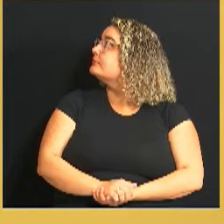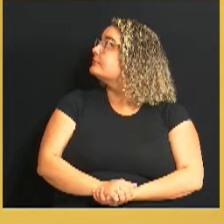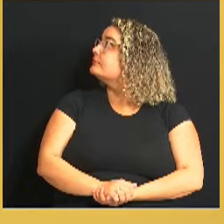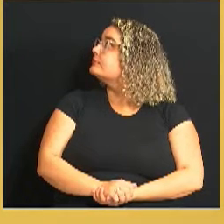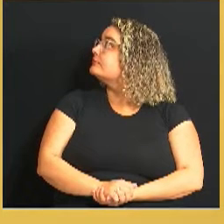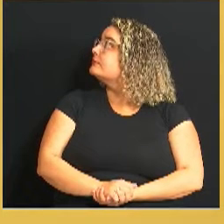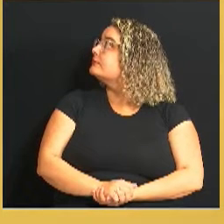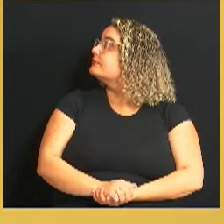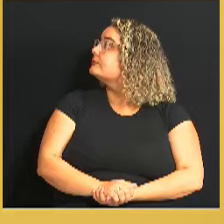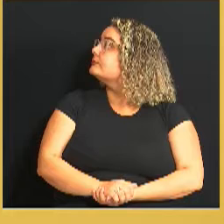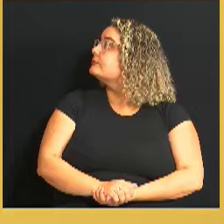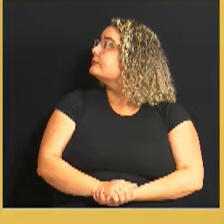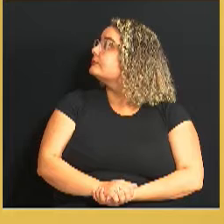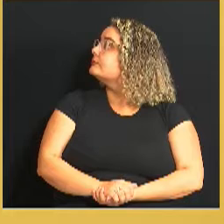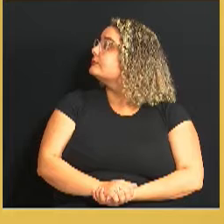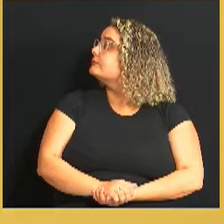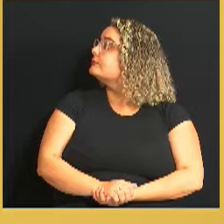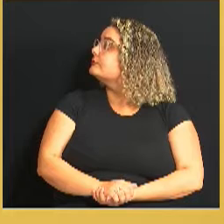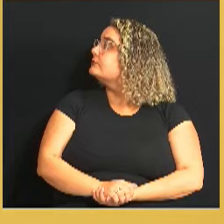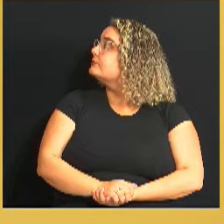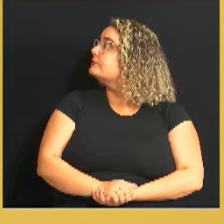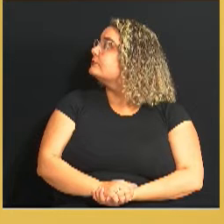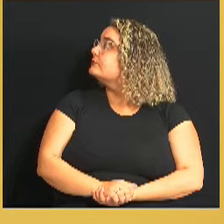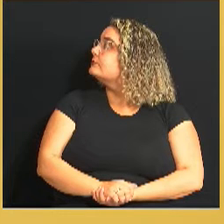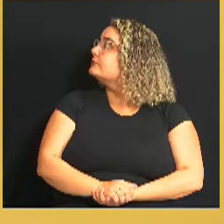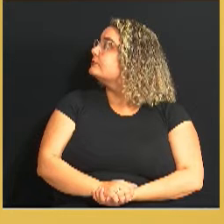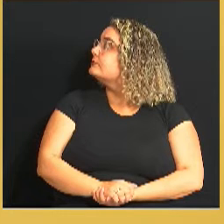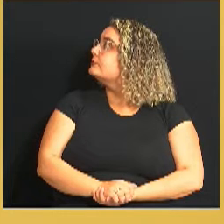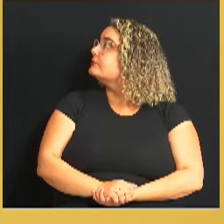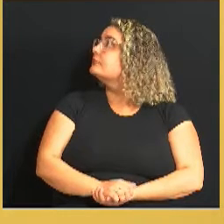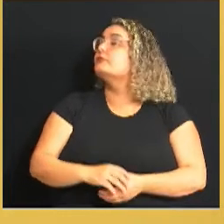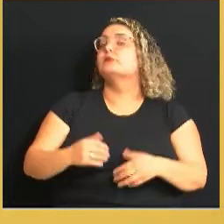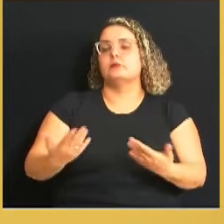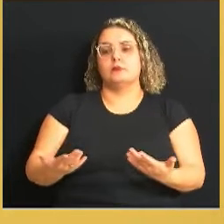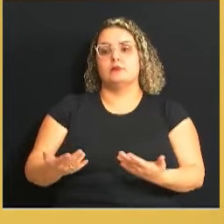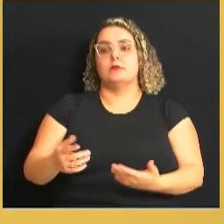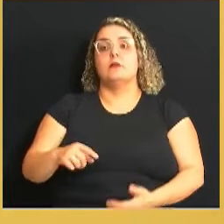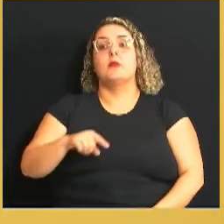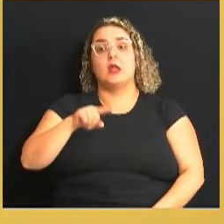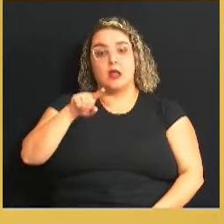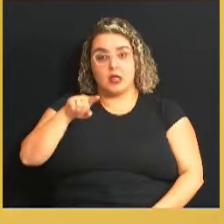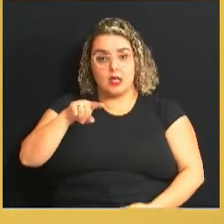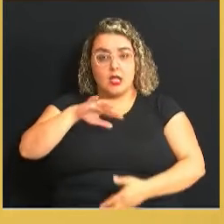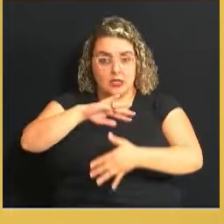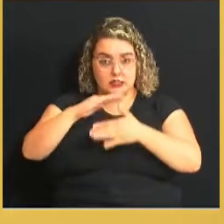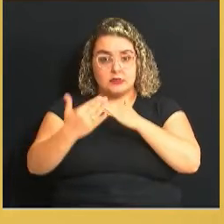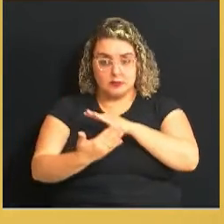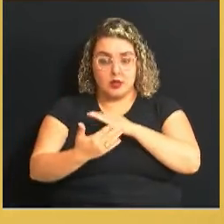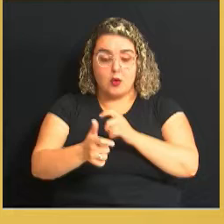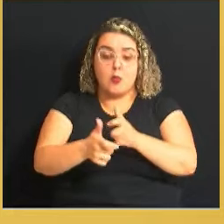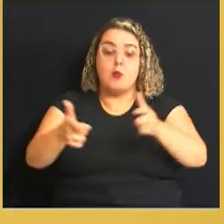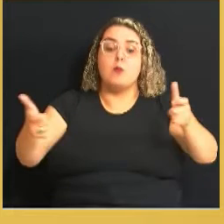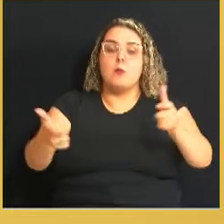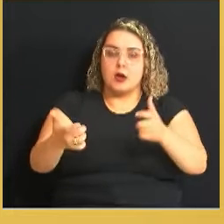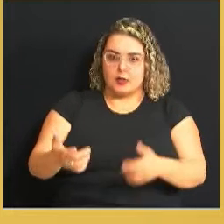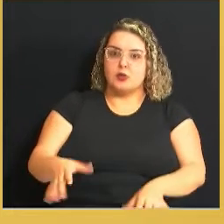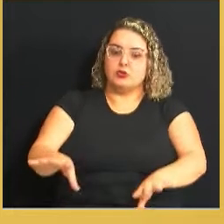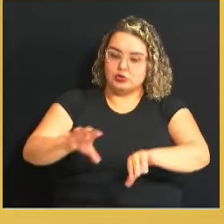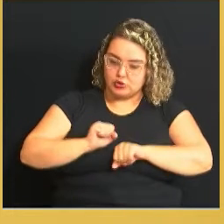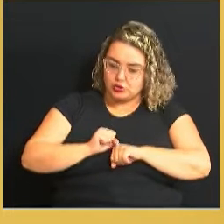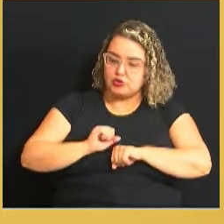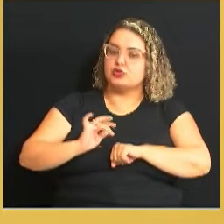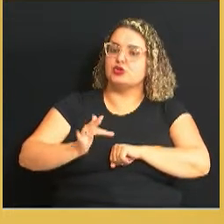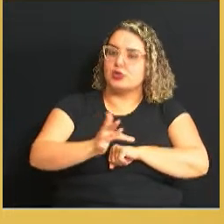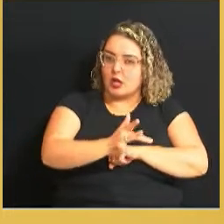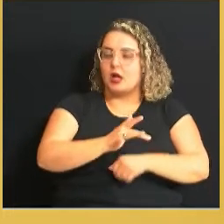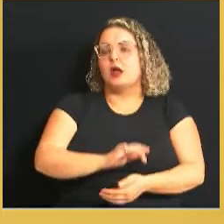Vila União é um pouco atrás do Parque da Fazenda. Então, esses bairros são os que têm maior incidência de dengue.